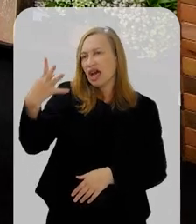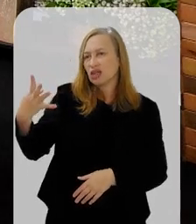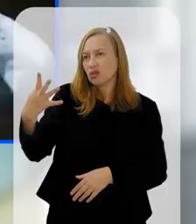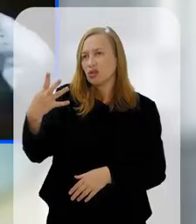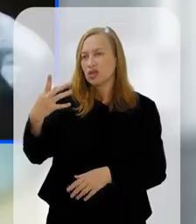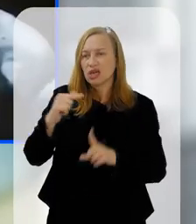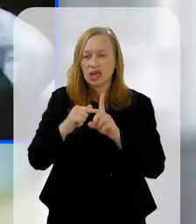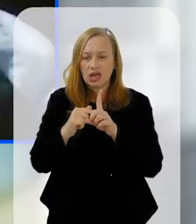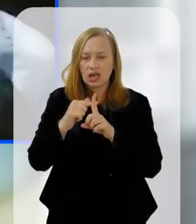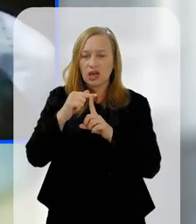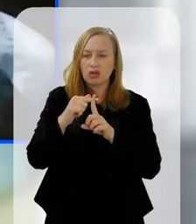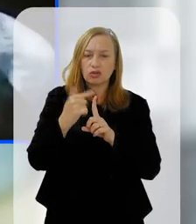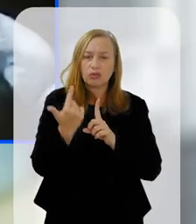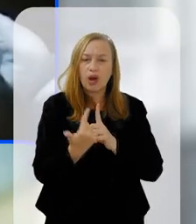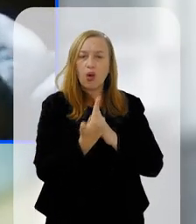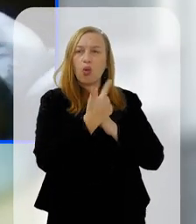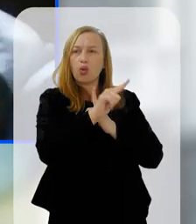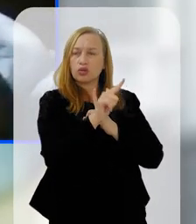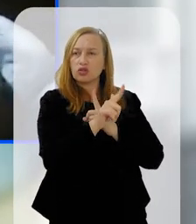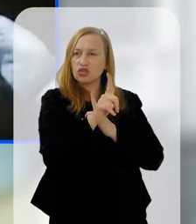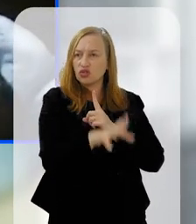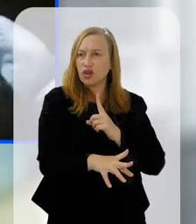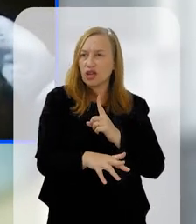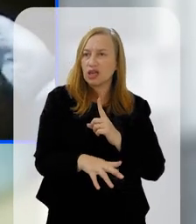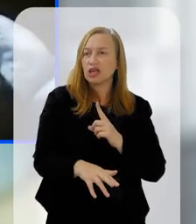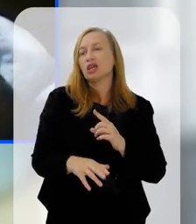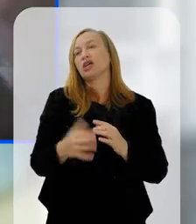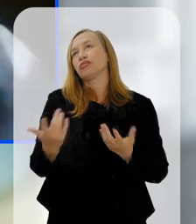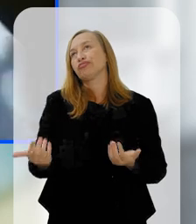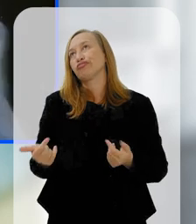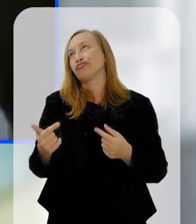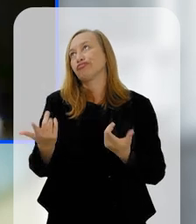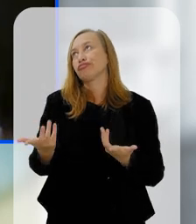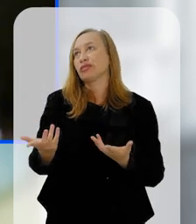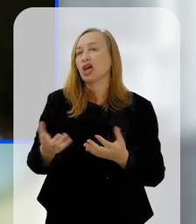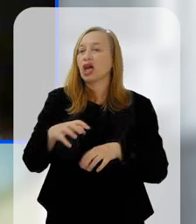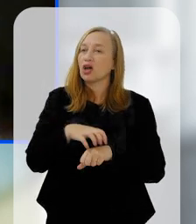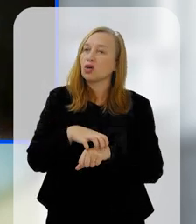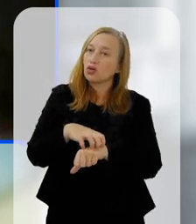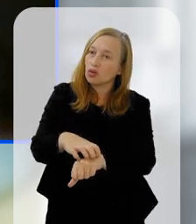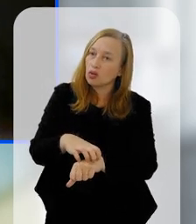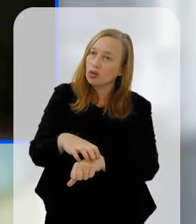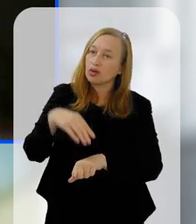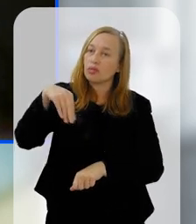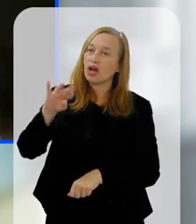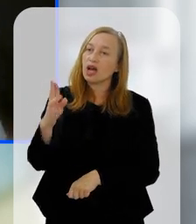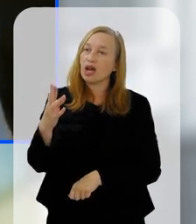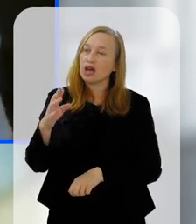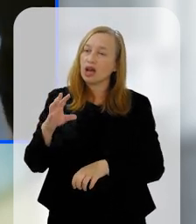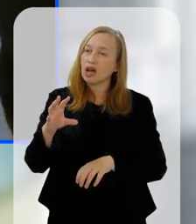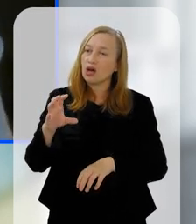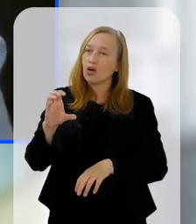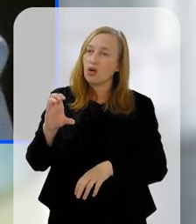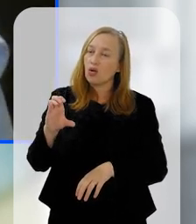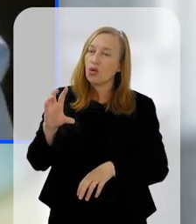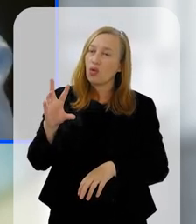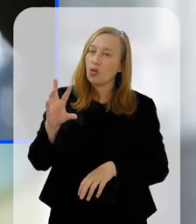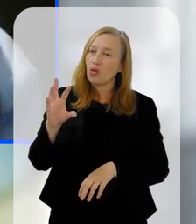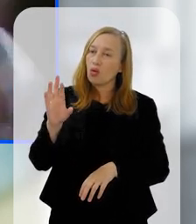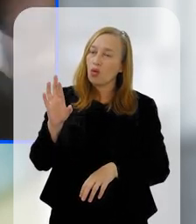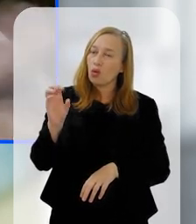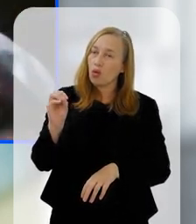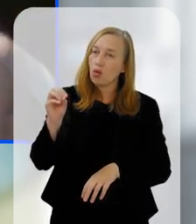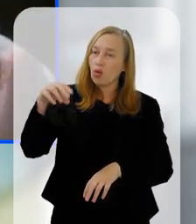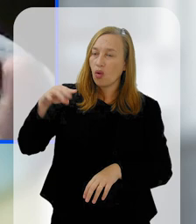de 12, 14 graus de uma região para outra, Ah, é. de acordo com transporte, manchas de